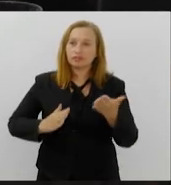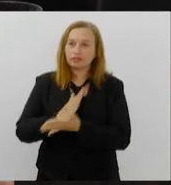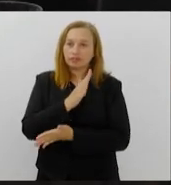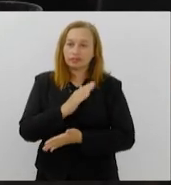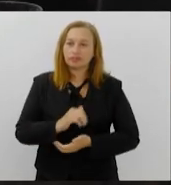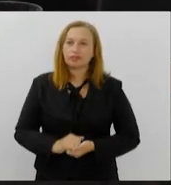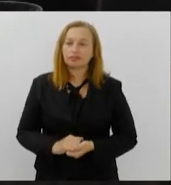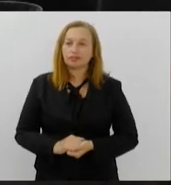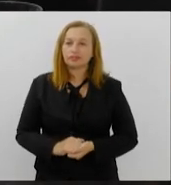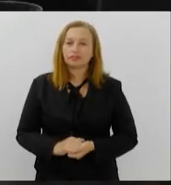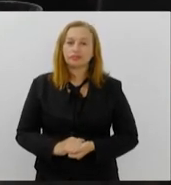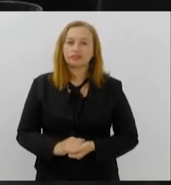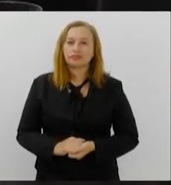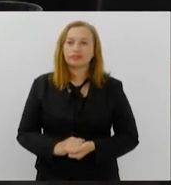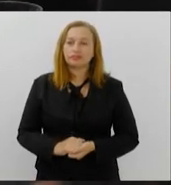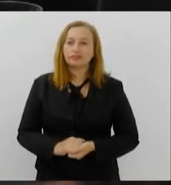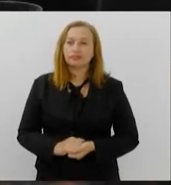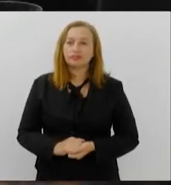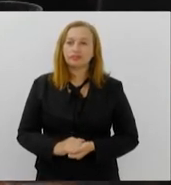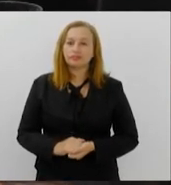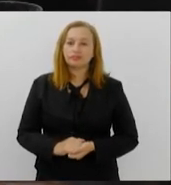estão. Aprovado.